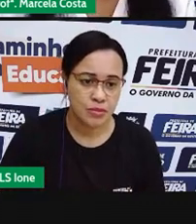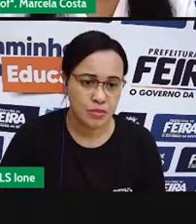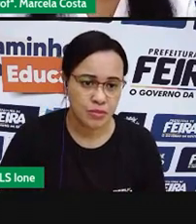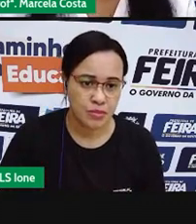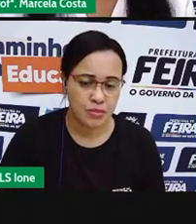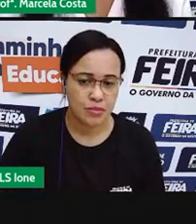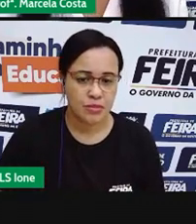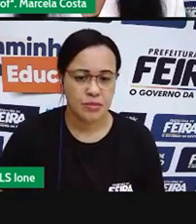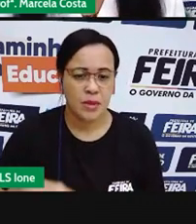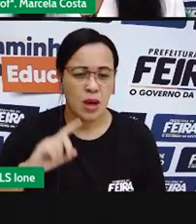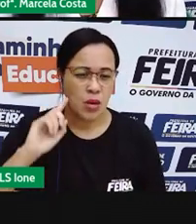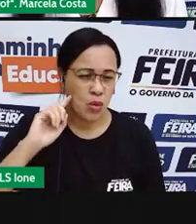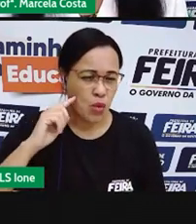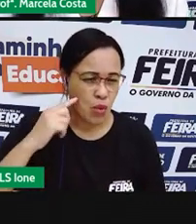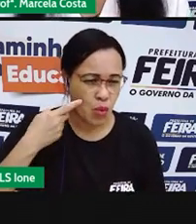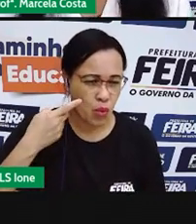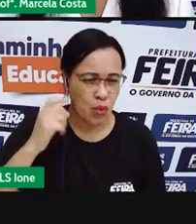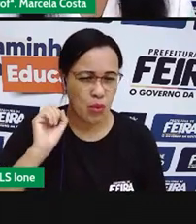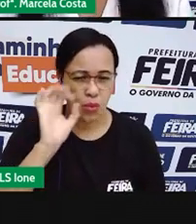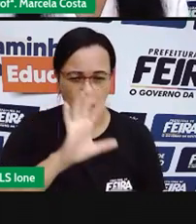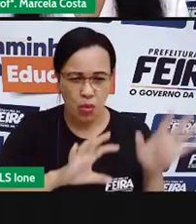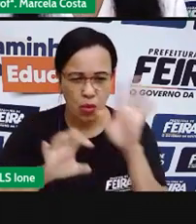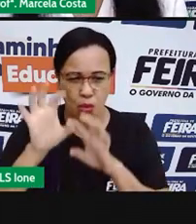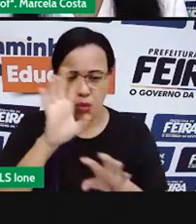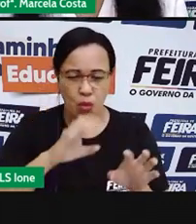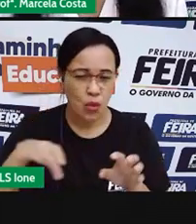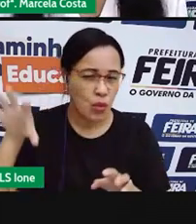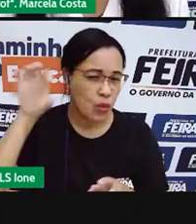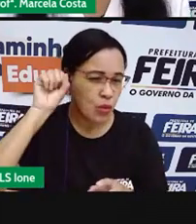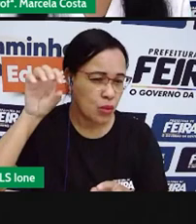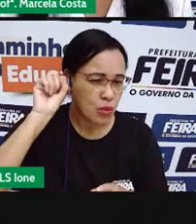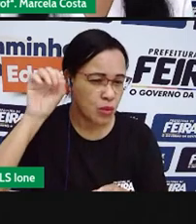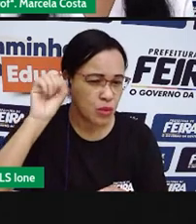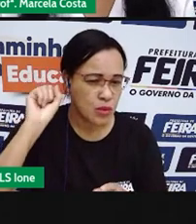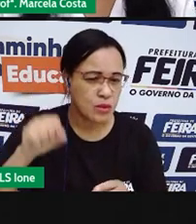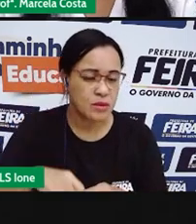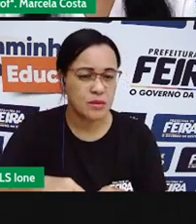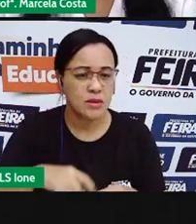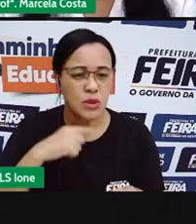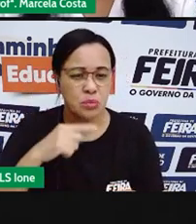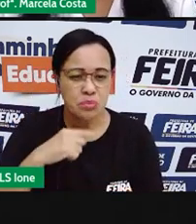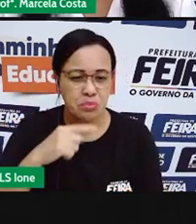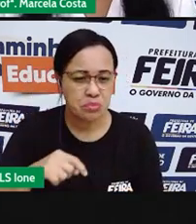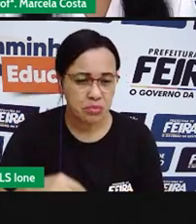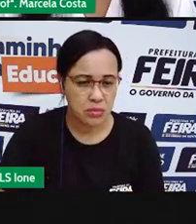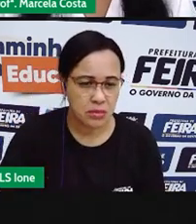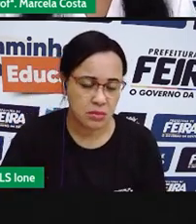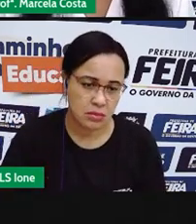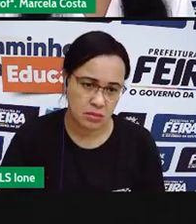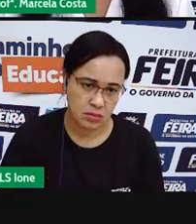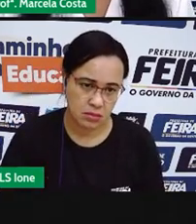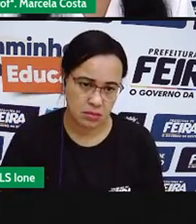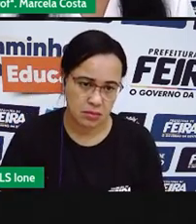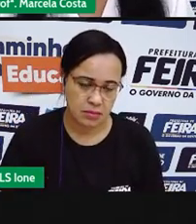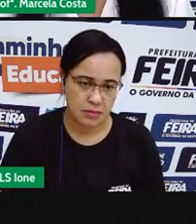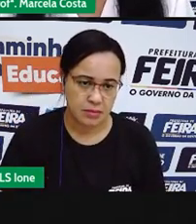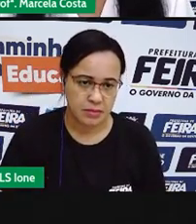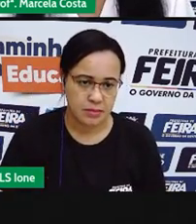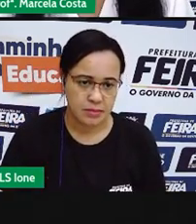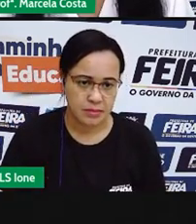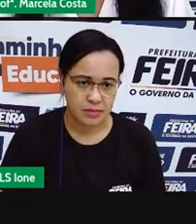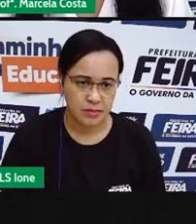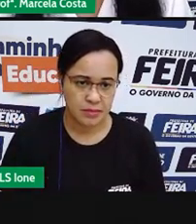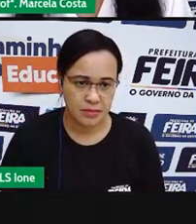poluição sonora. Isso te lembra alguma coisa? Você já ouviu esse termo antes? Sabe